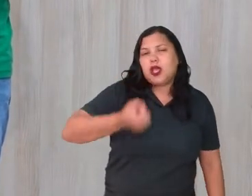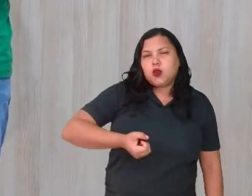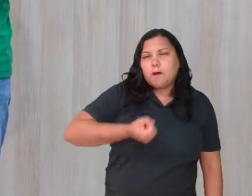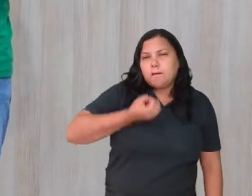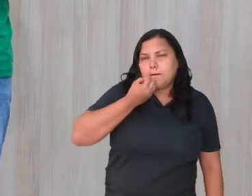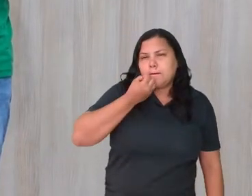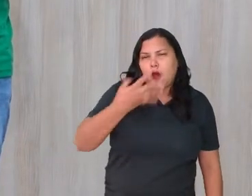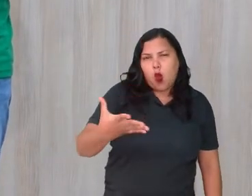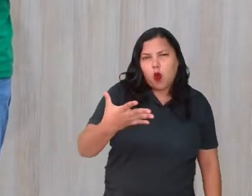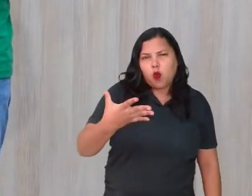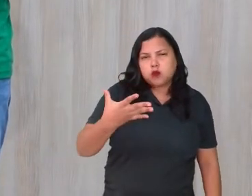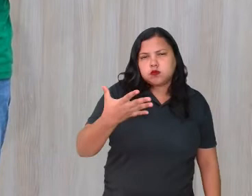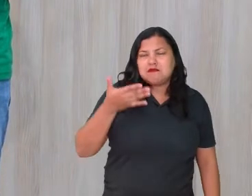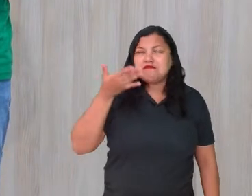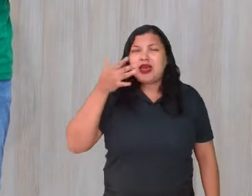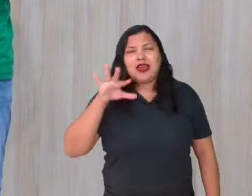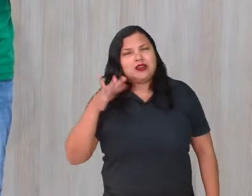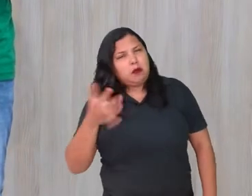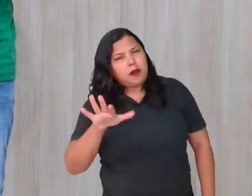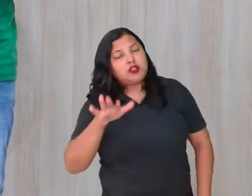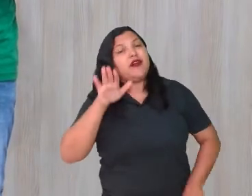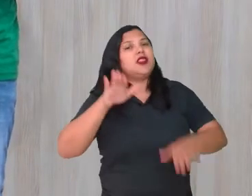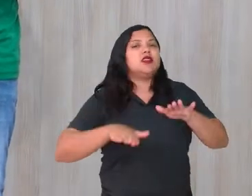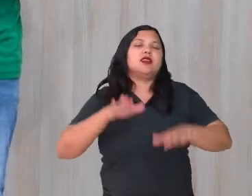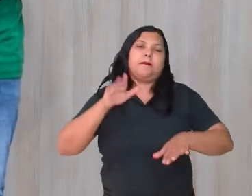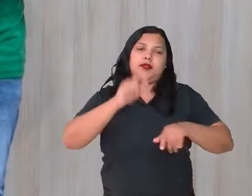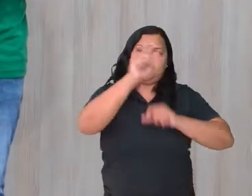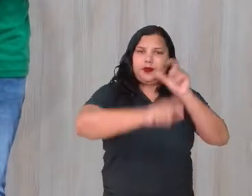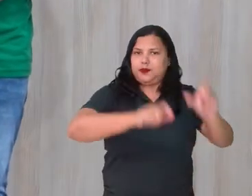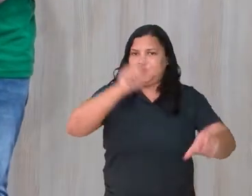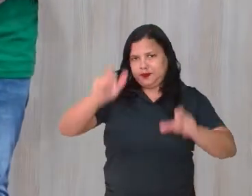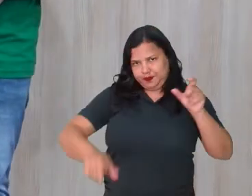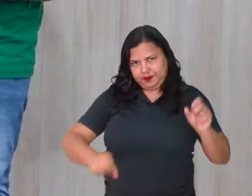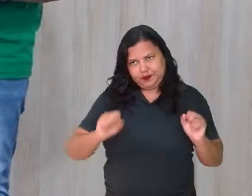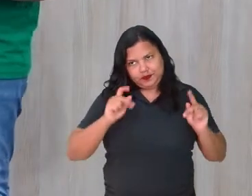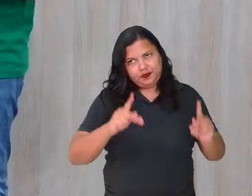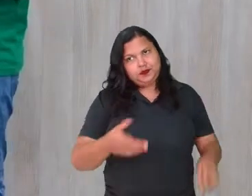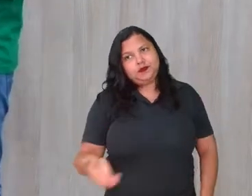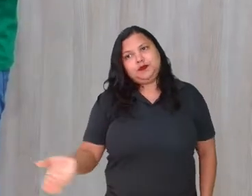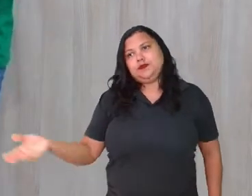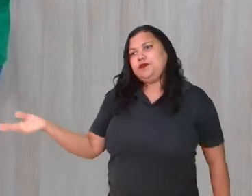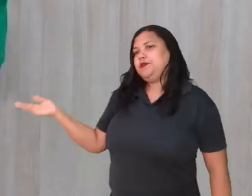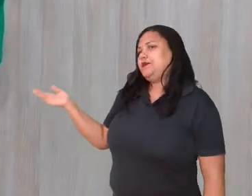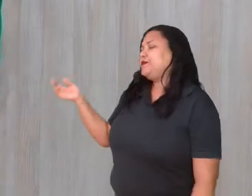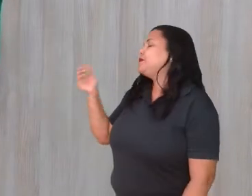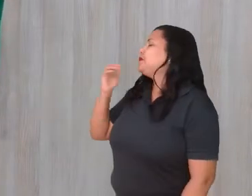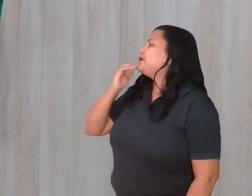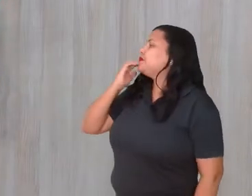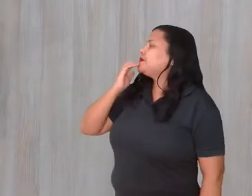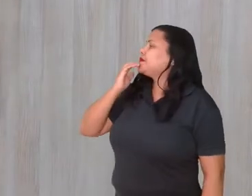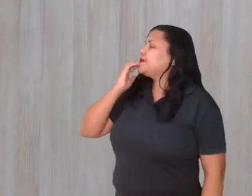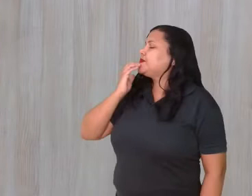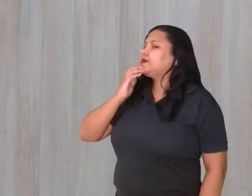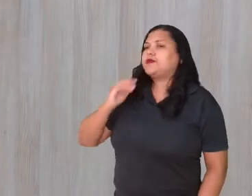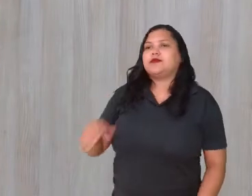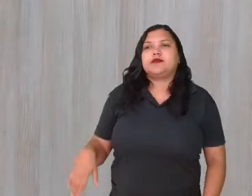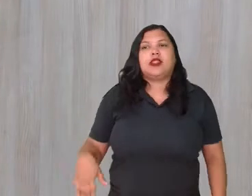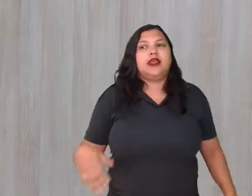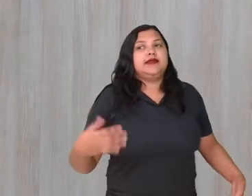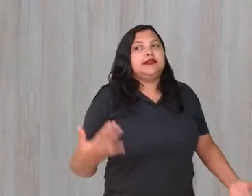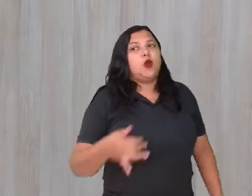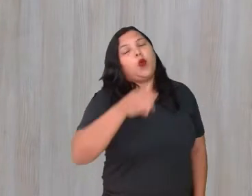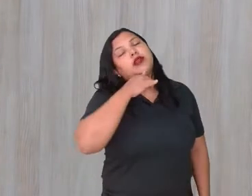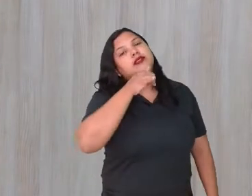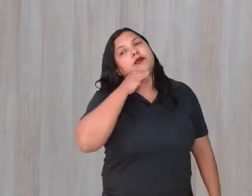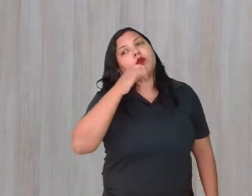com relação a esse tipo de situação, tá certo? Então, vamos avaliar aqui, por exemplo, que ao tomar um